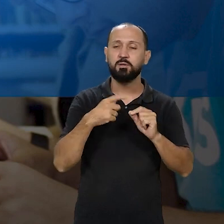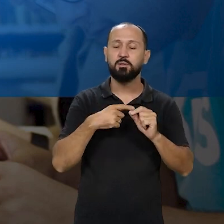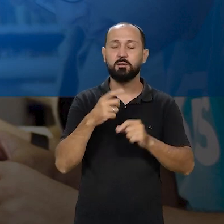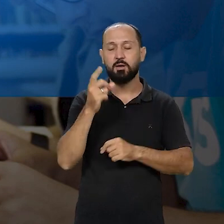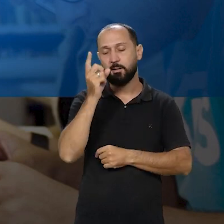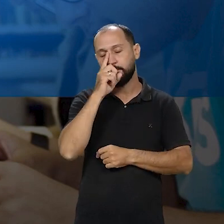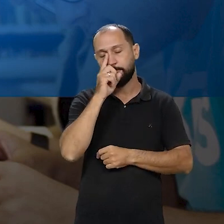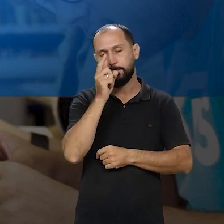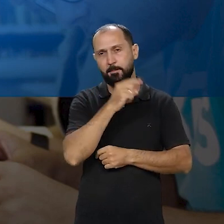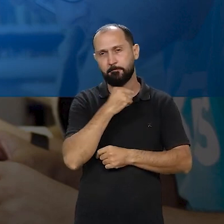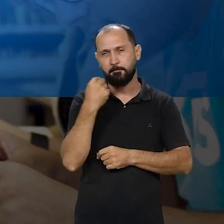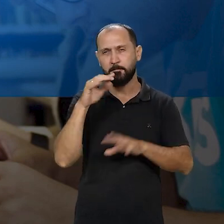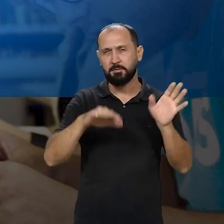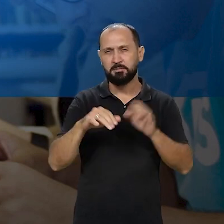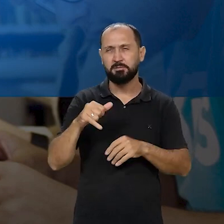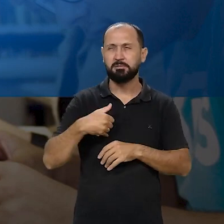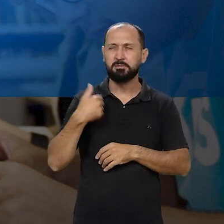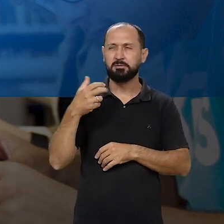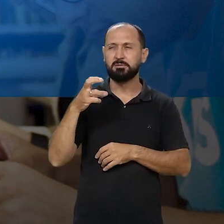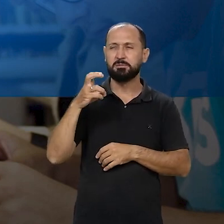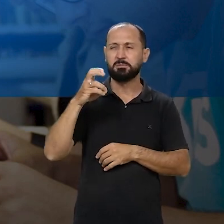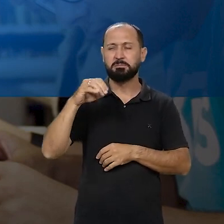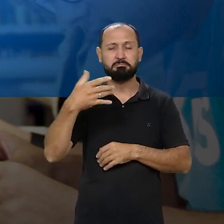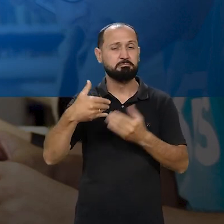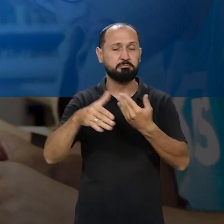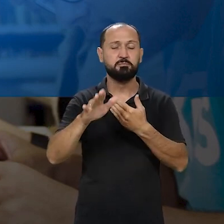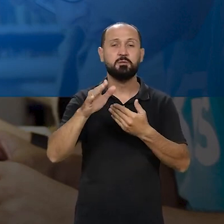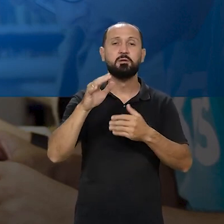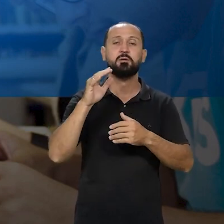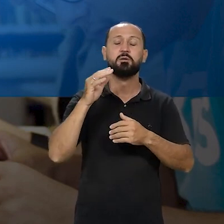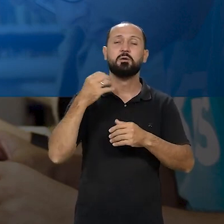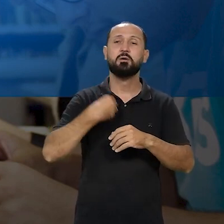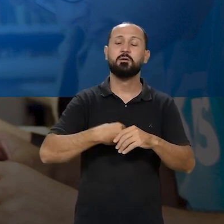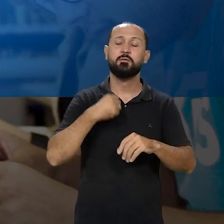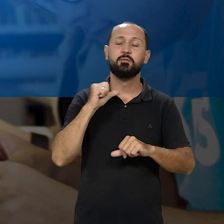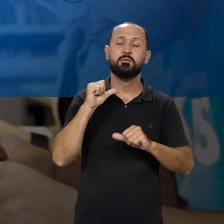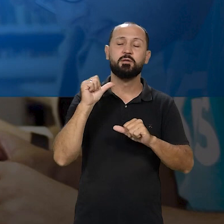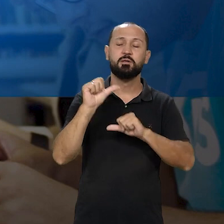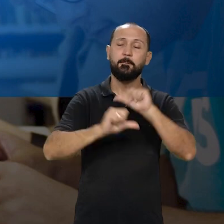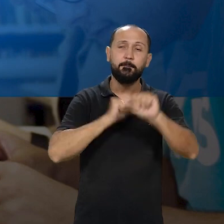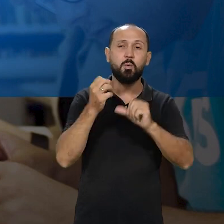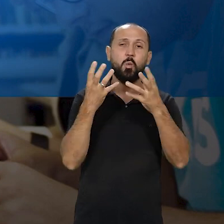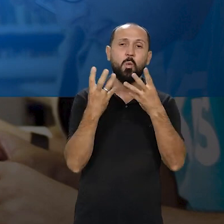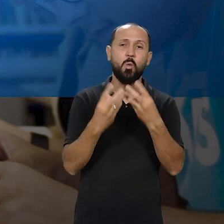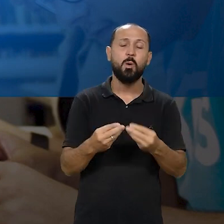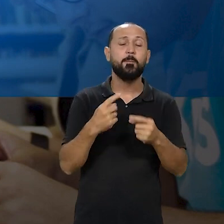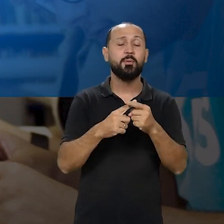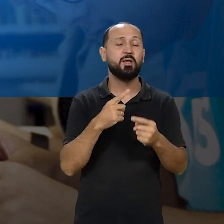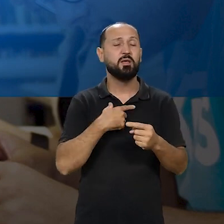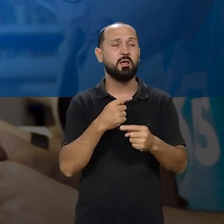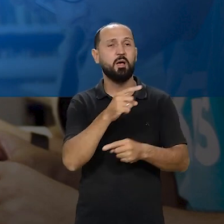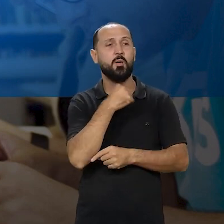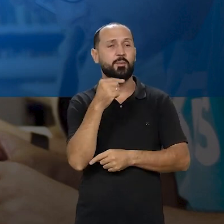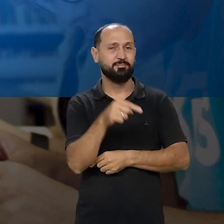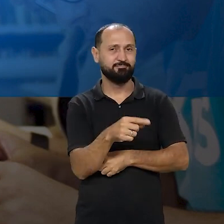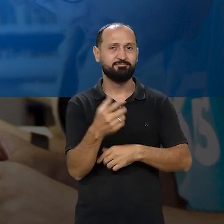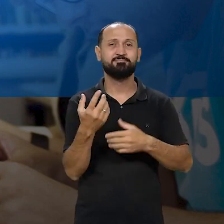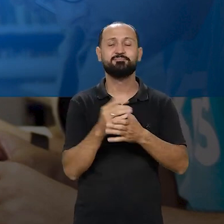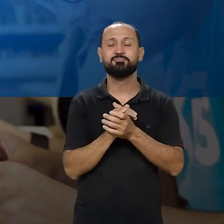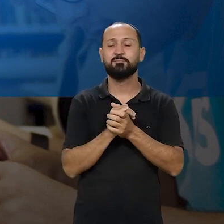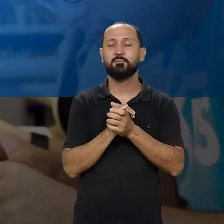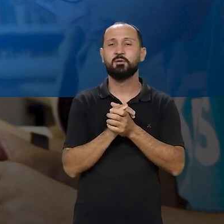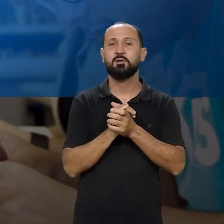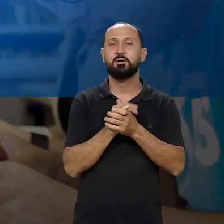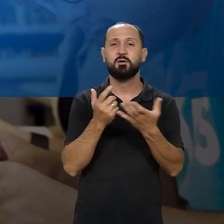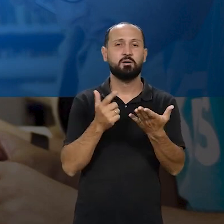perde a mãe lá pelos seus 50 e tantos anos, e aí a vida dele desmorona diante dessa perda, né? E aí é